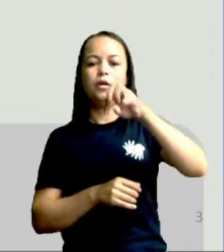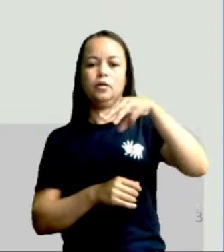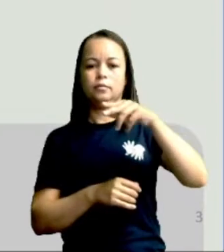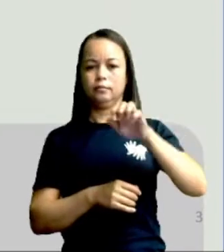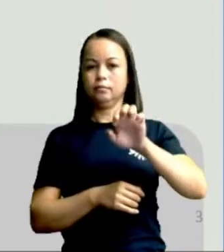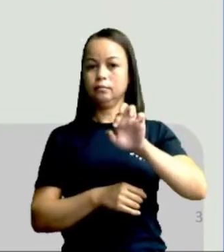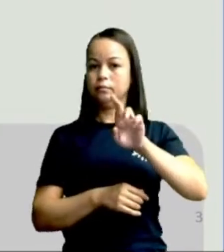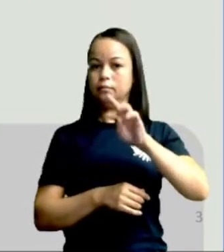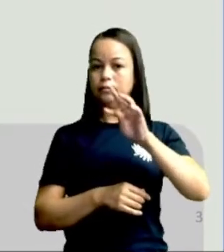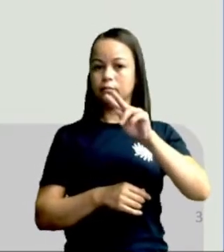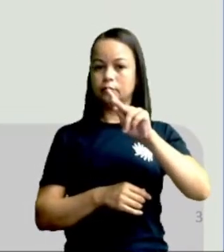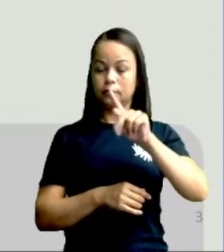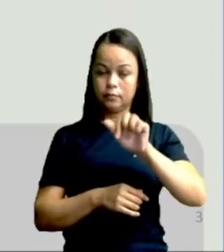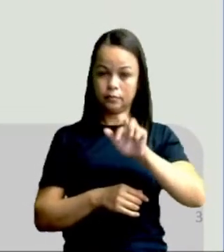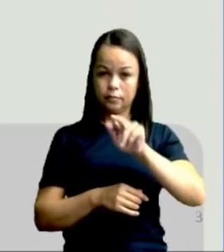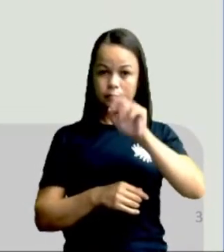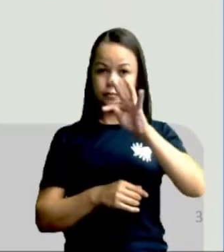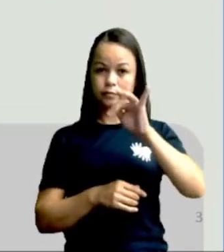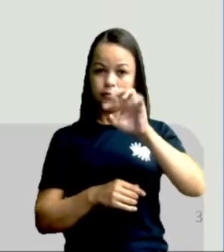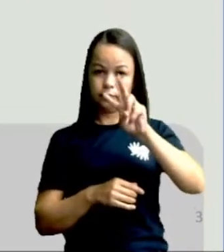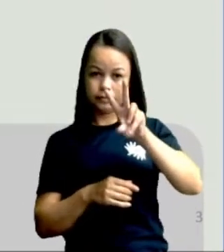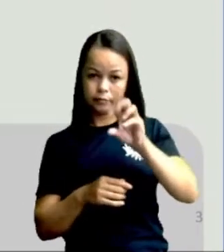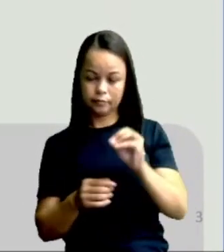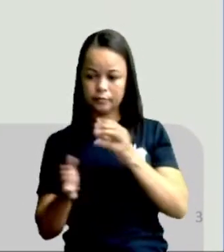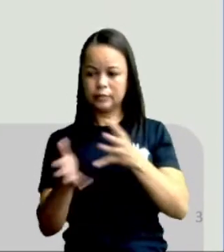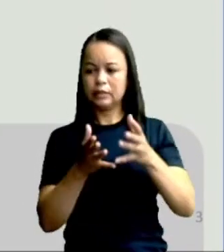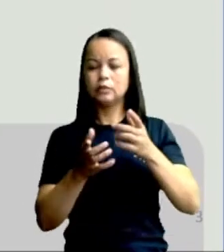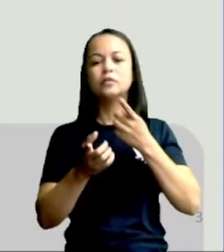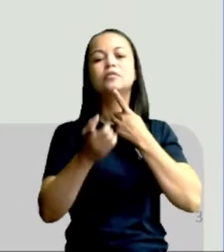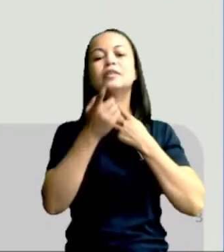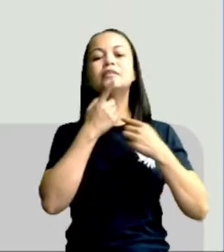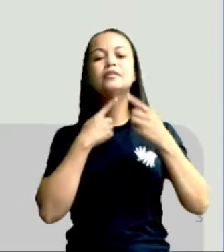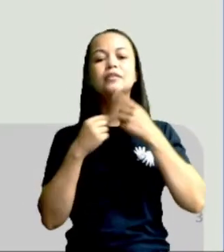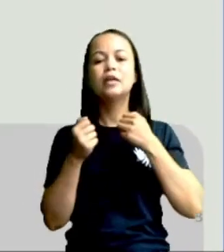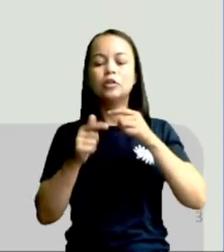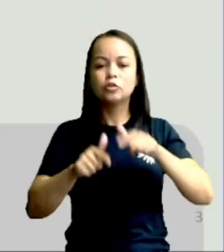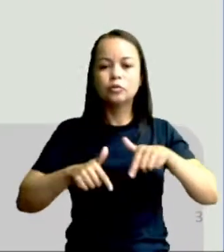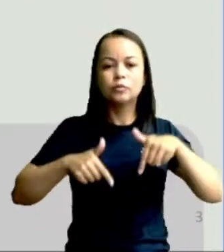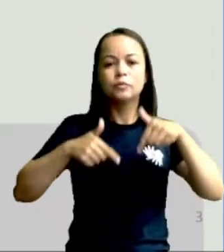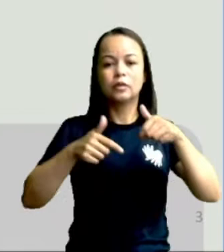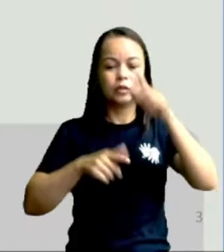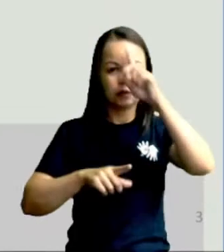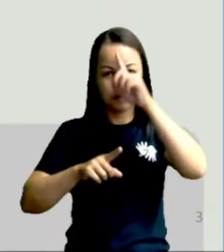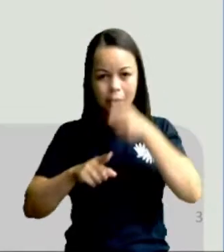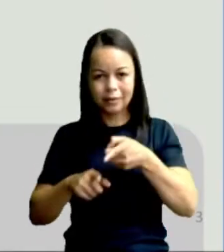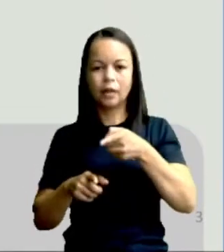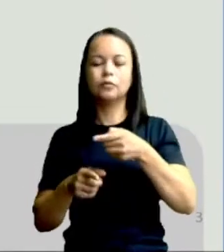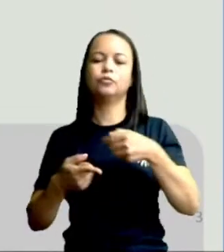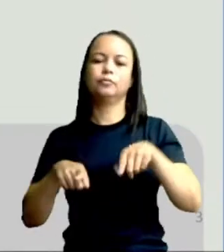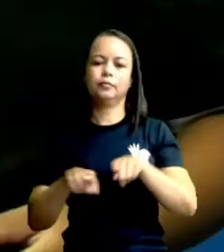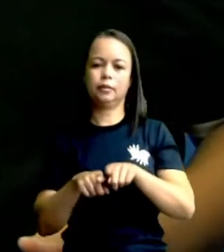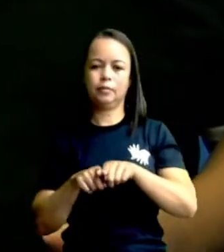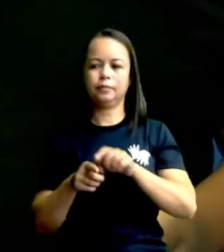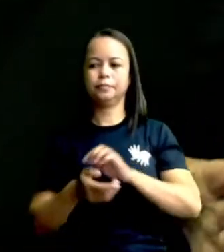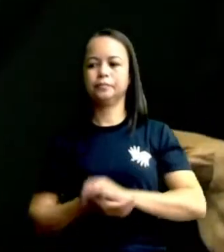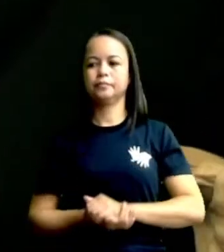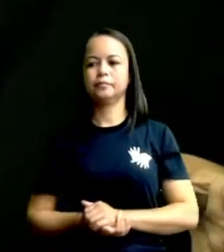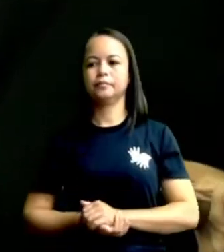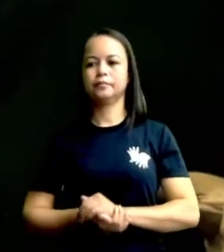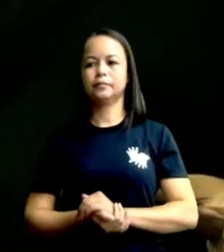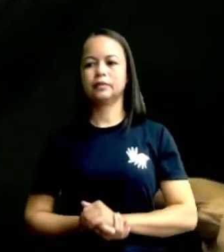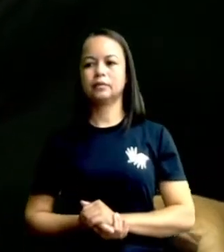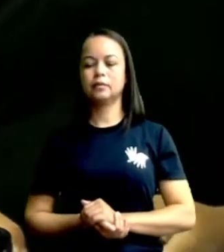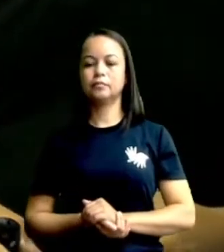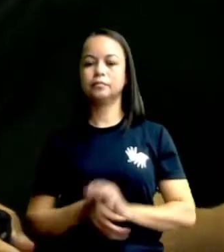que indicam ordens, solicitações, desejos ou mandados, tá bom? Volta aqui para mim.